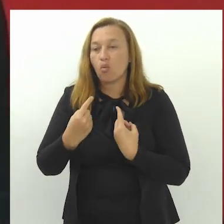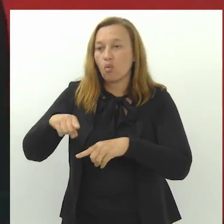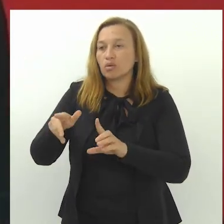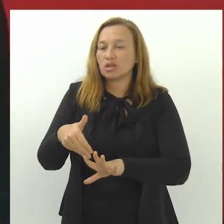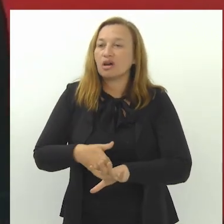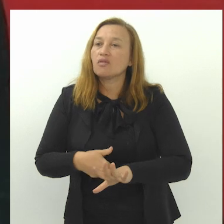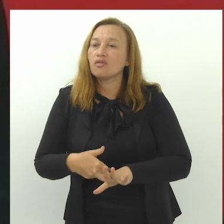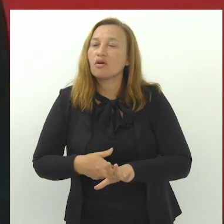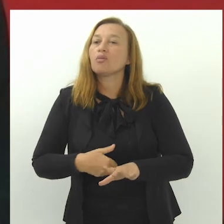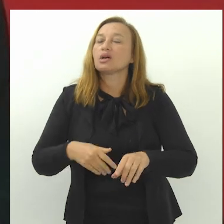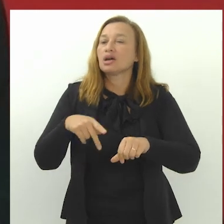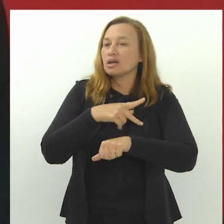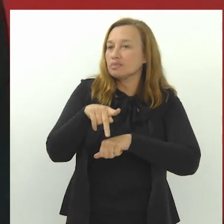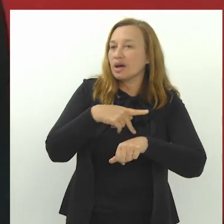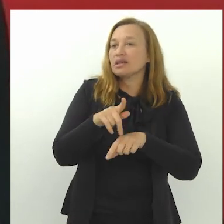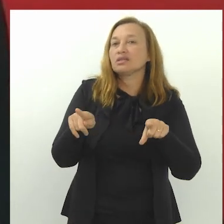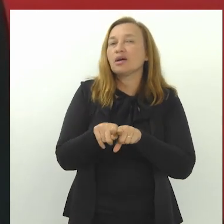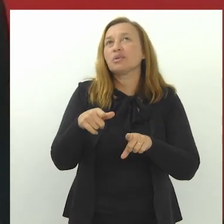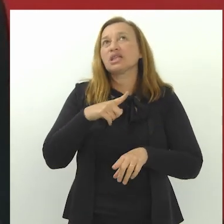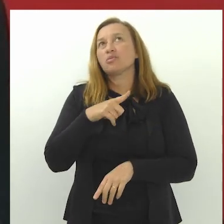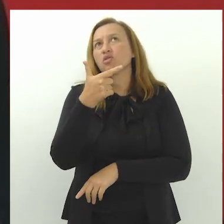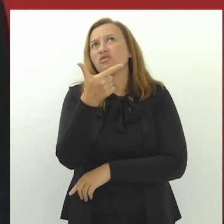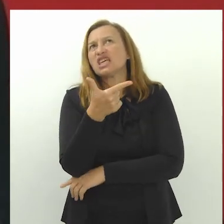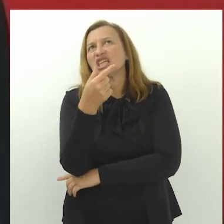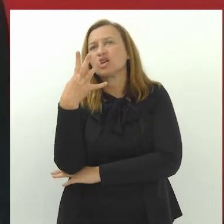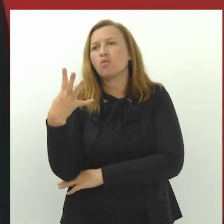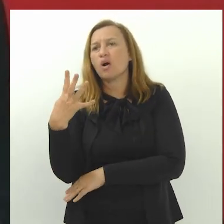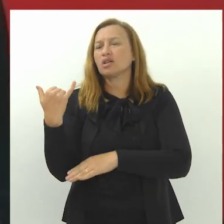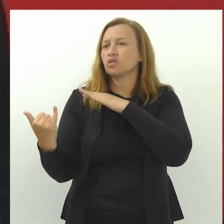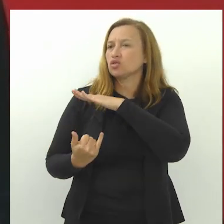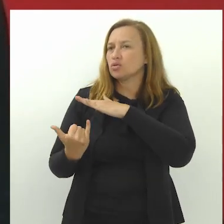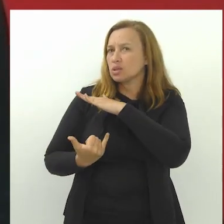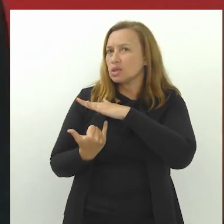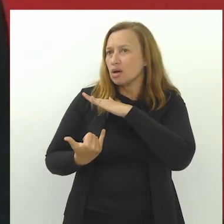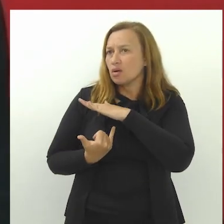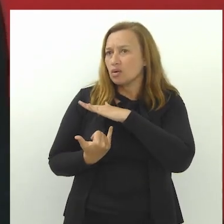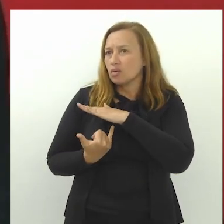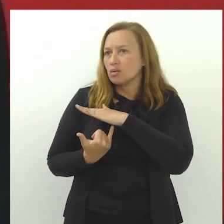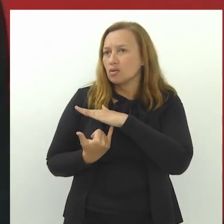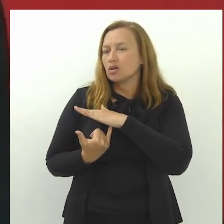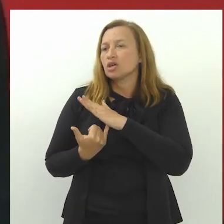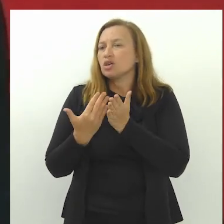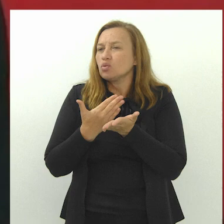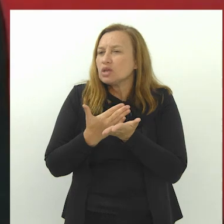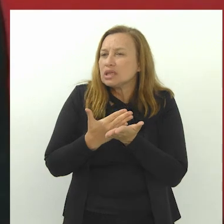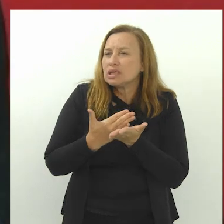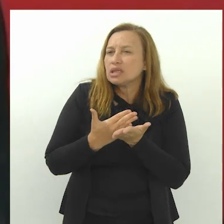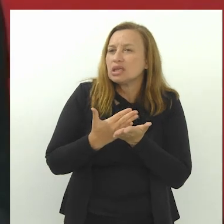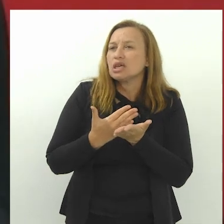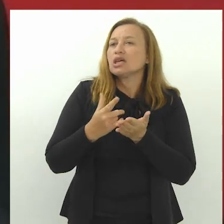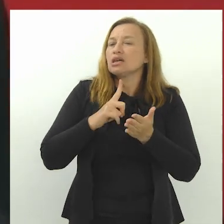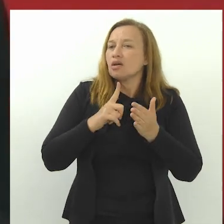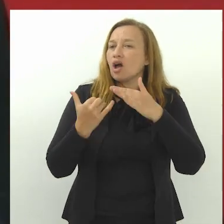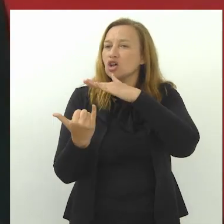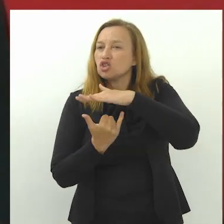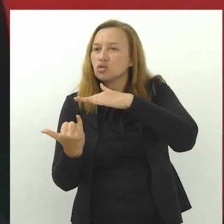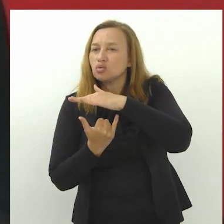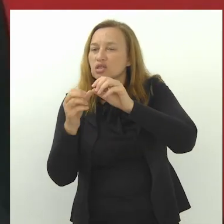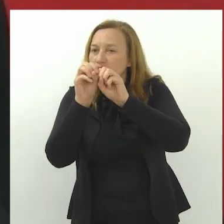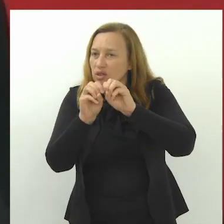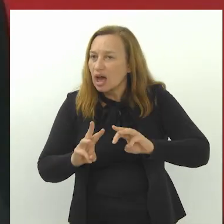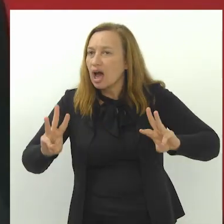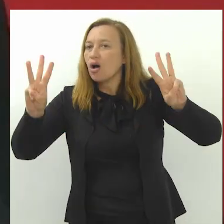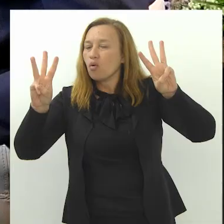Fome, além dos países, né, nós temos aqui 24 instituições que vão do